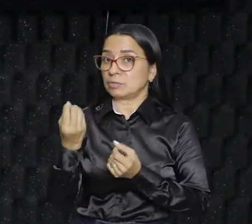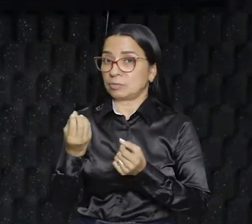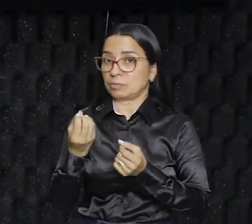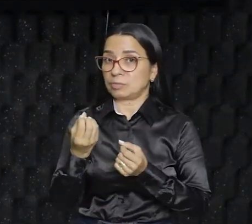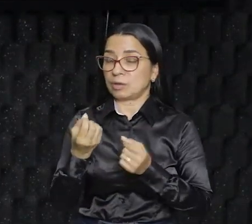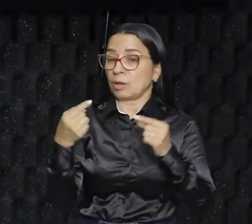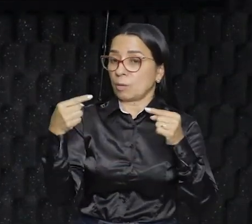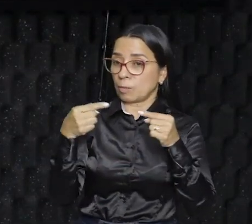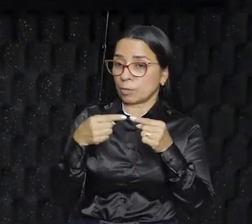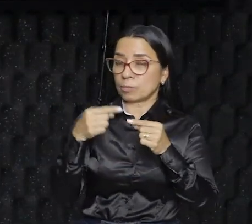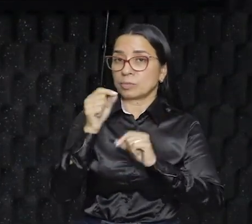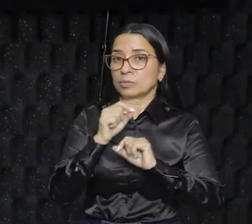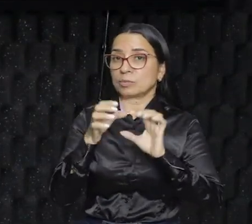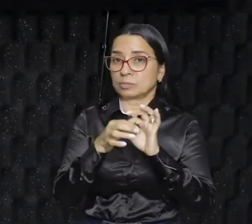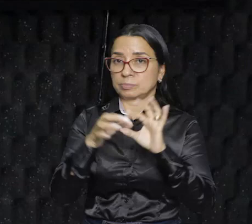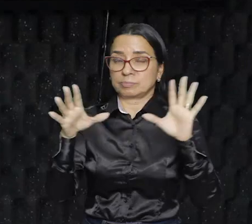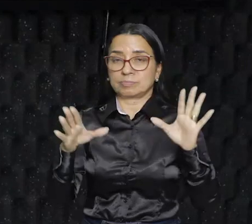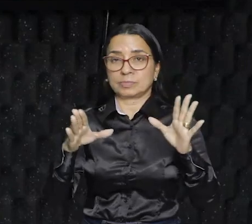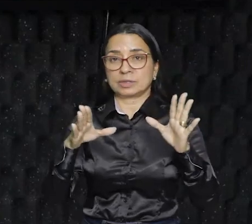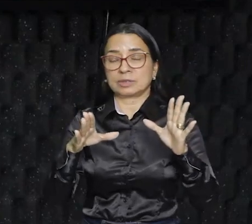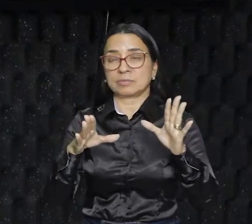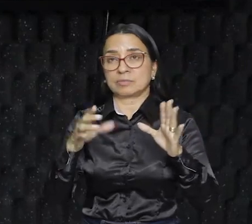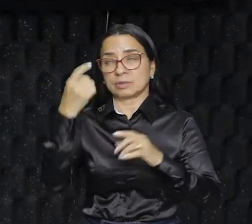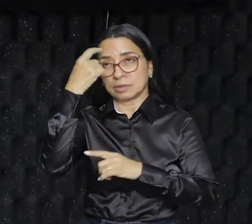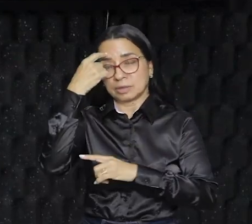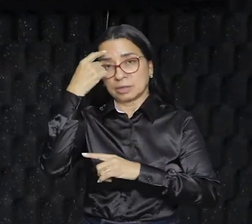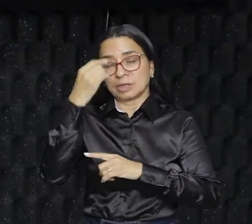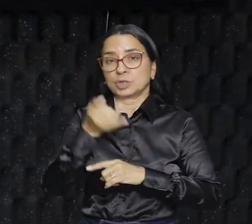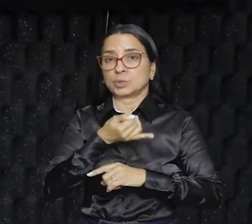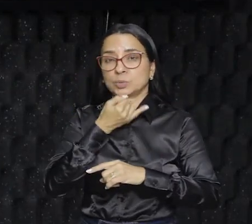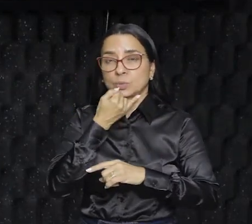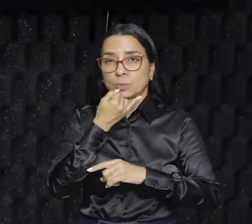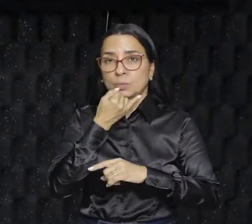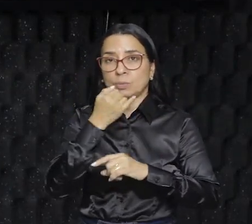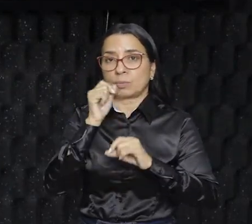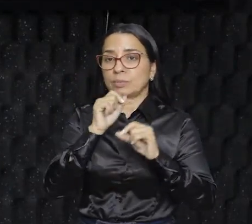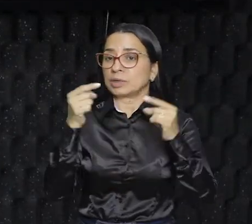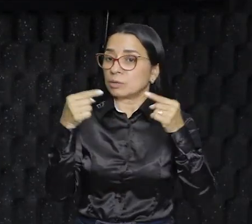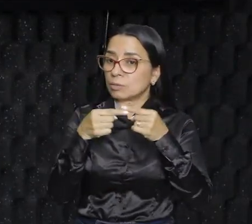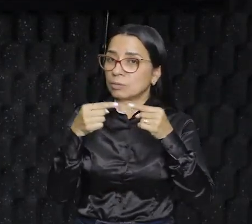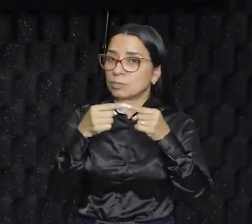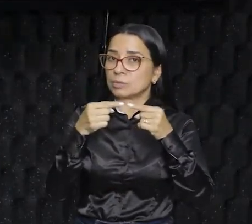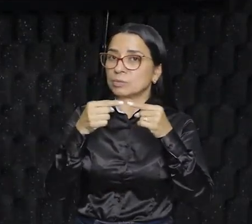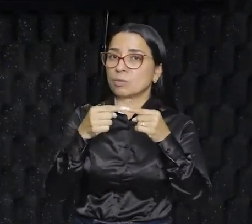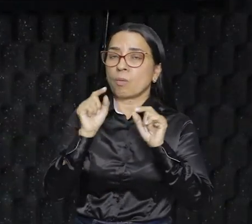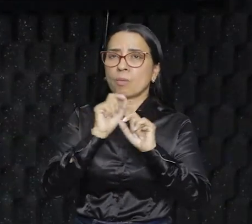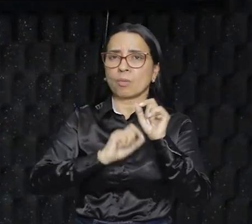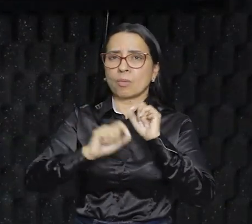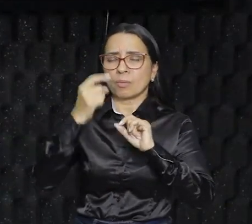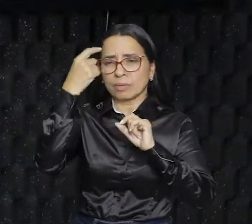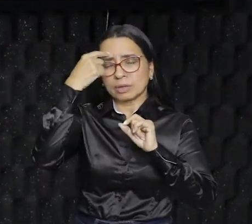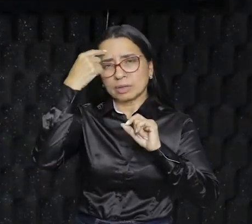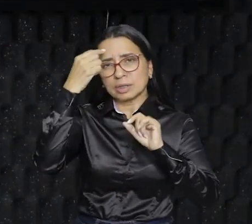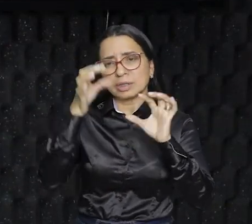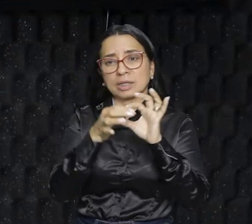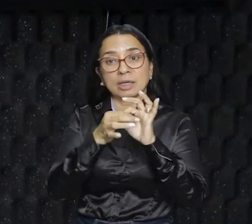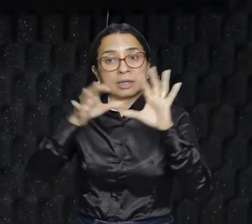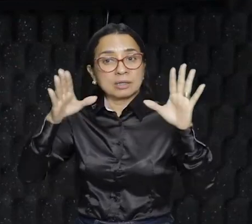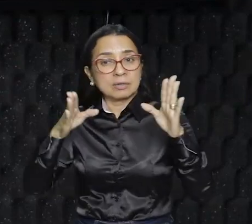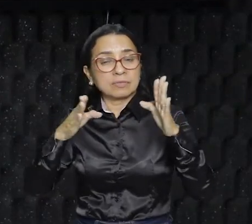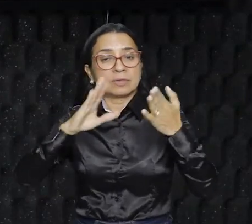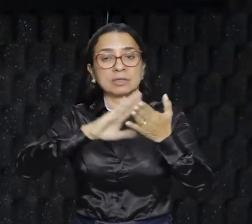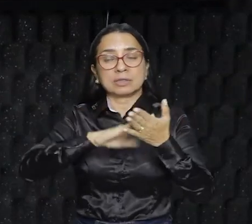ideia da livre interpretação da Bíblia. O próprio Lutero, inclusive, foi um dos primeiros a fazer a tradução da Bíblia, que ele